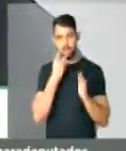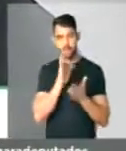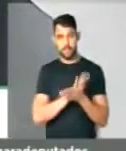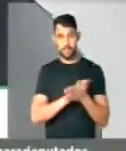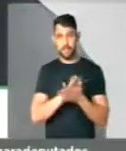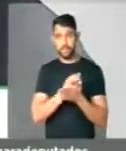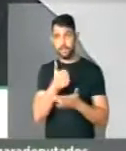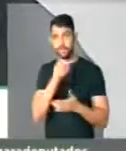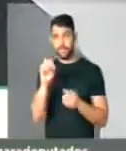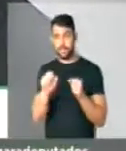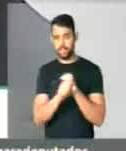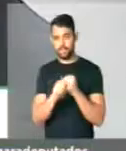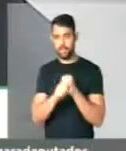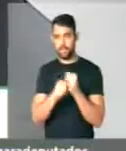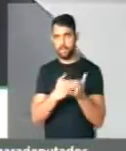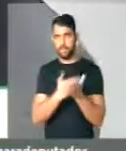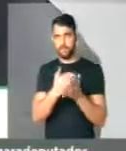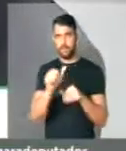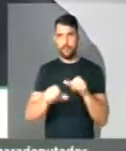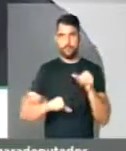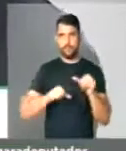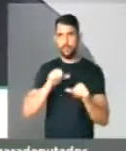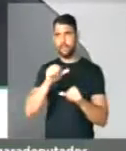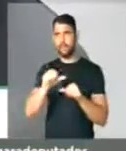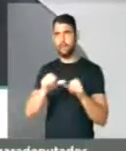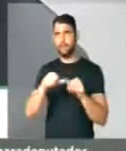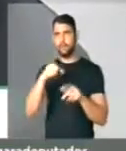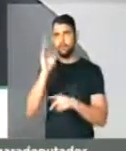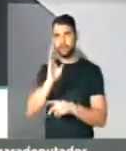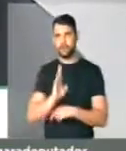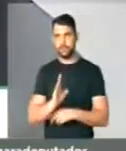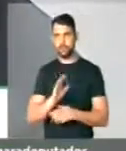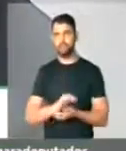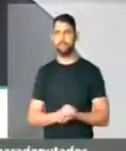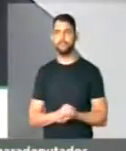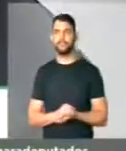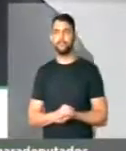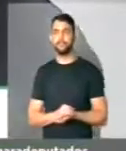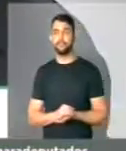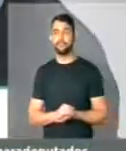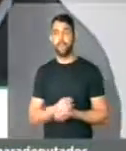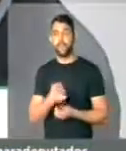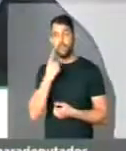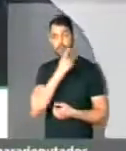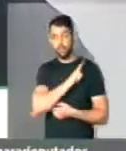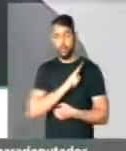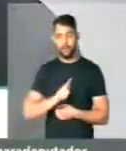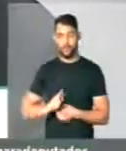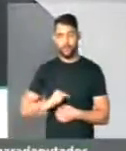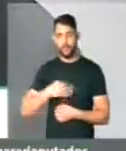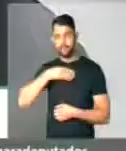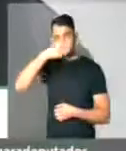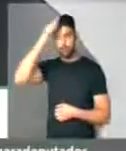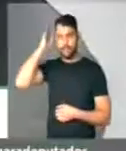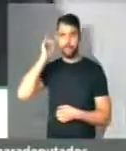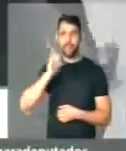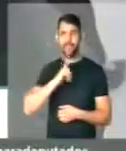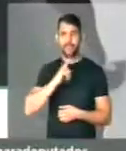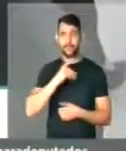100 dias ele começava a mudar o Brasil. Esse governo Temer, ele